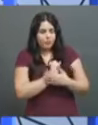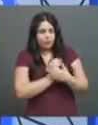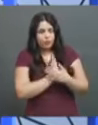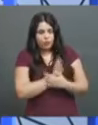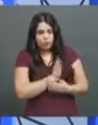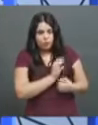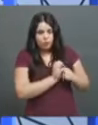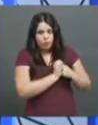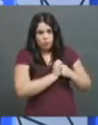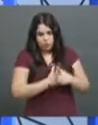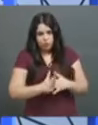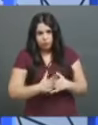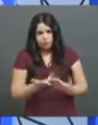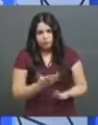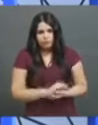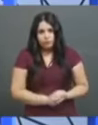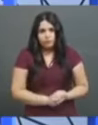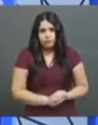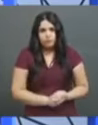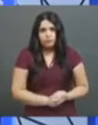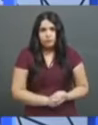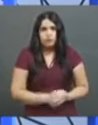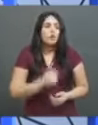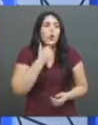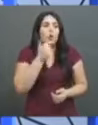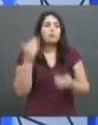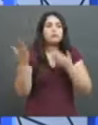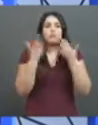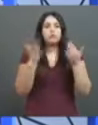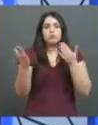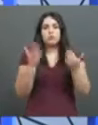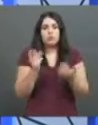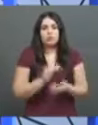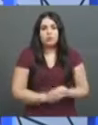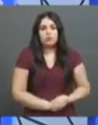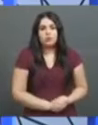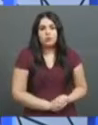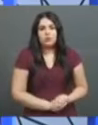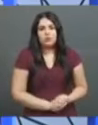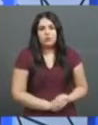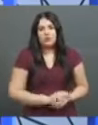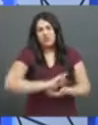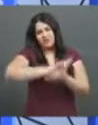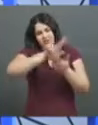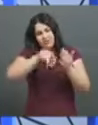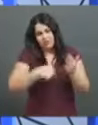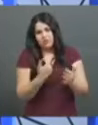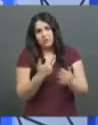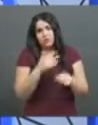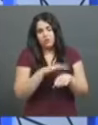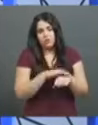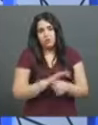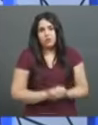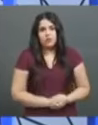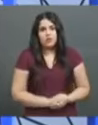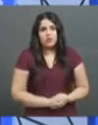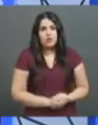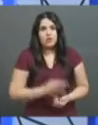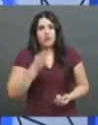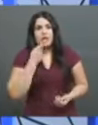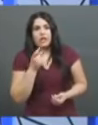principal. Não há como comparar com variadas outras doenças em termos de